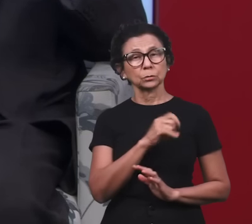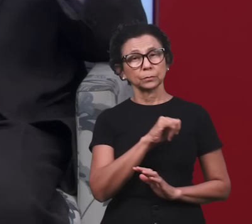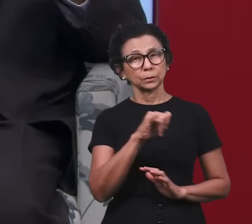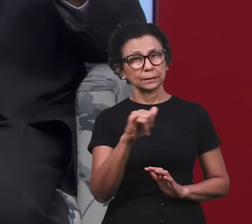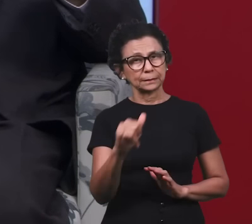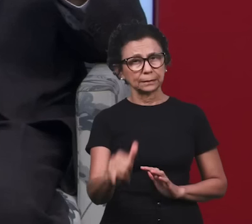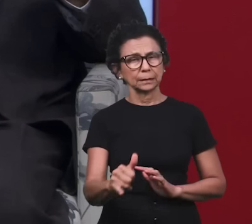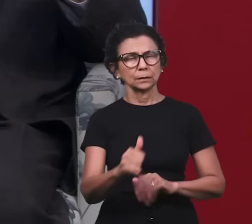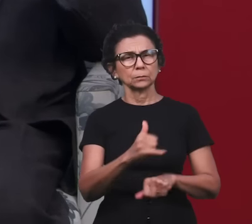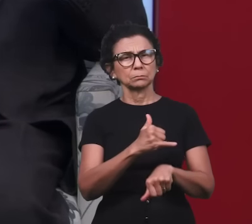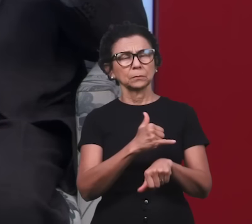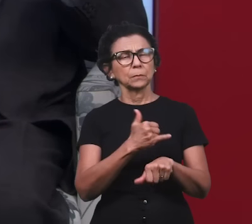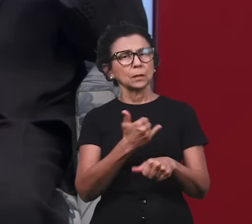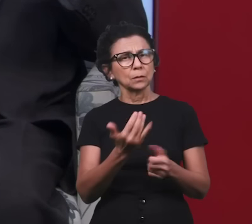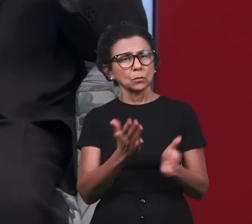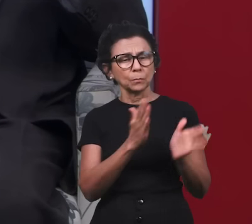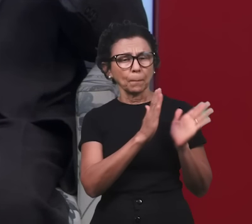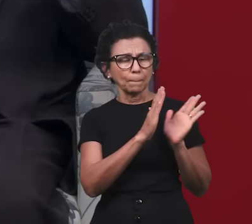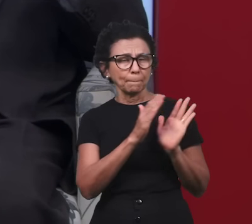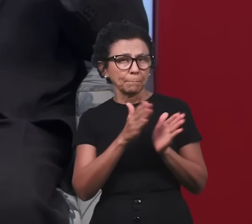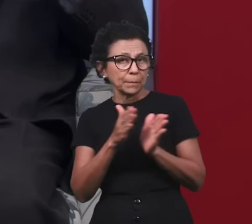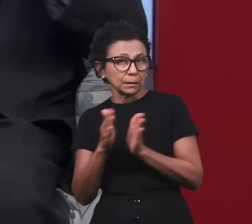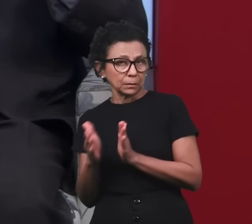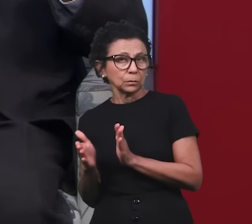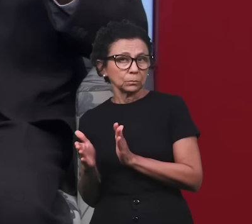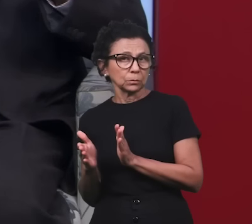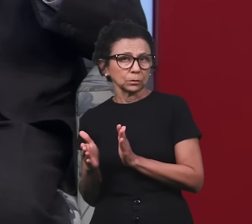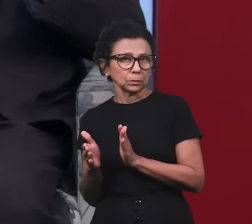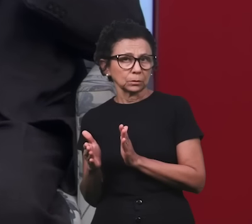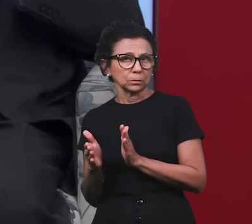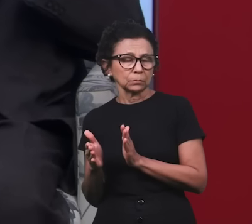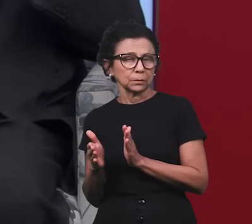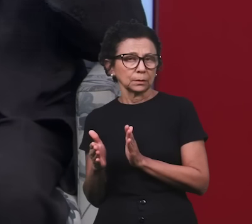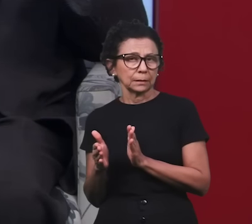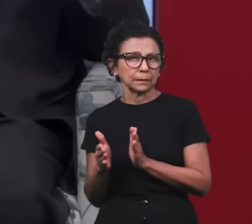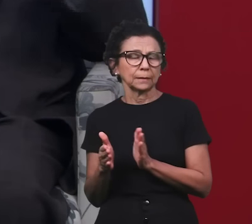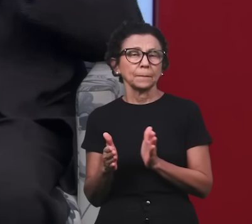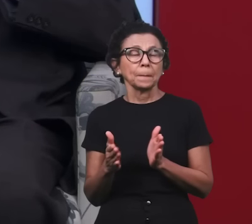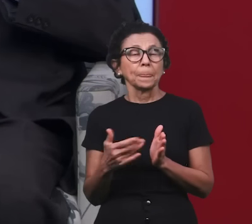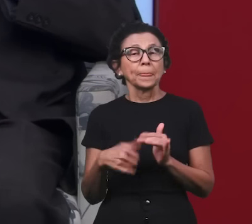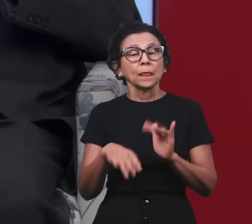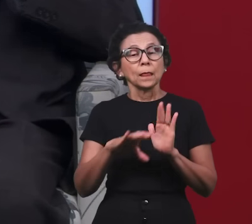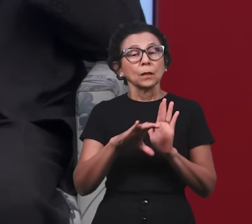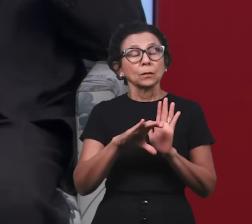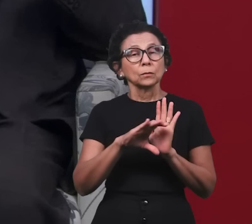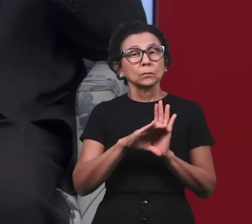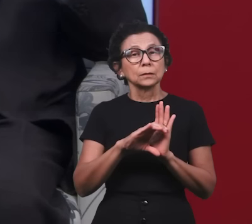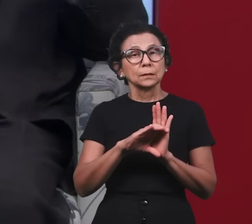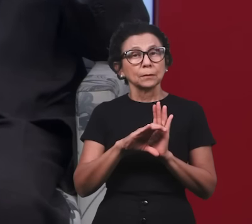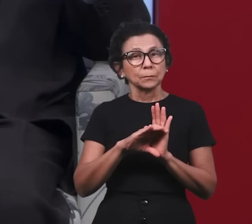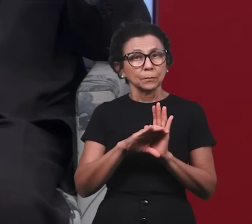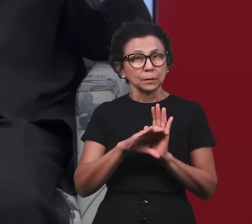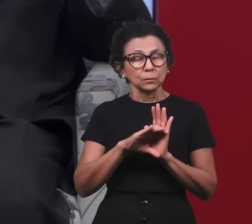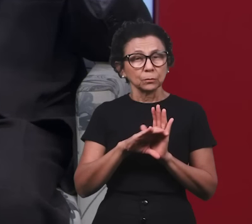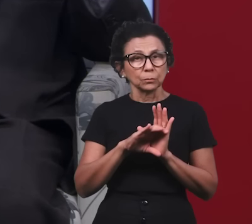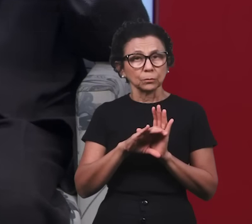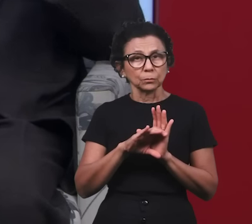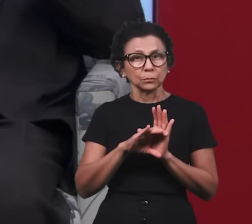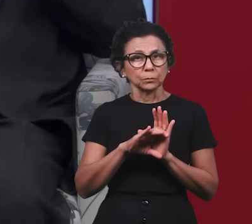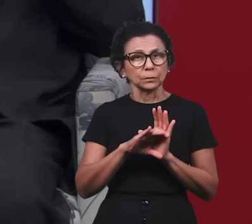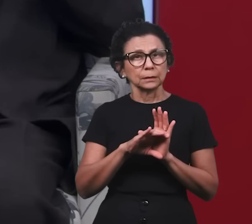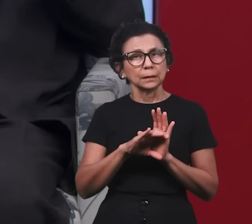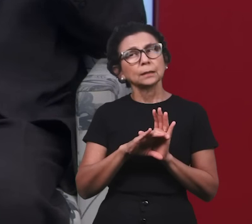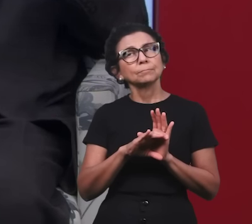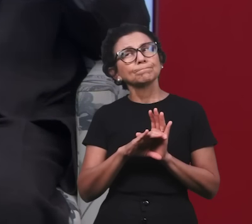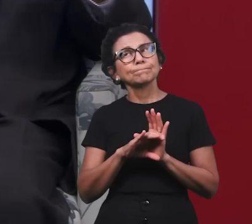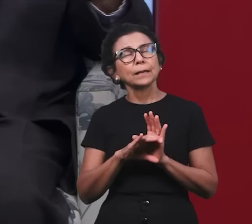esses momentos, especialmente sobre o tempo, nesse capítulo de Daniel, ele fundamenta, fica